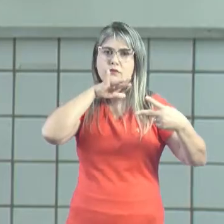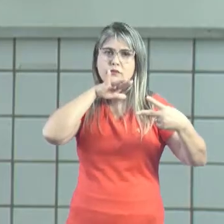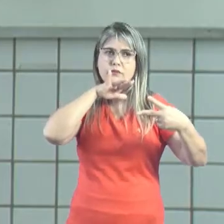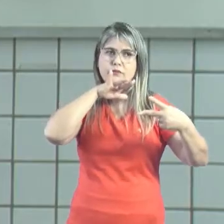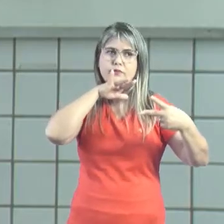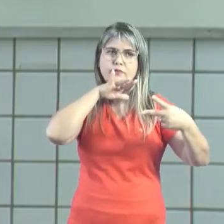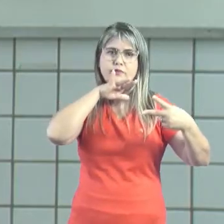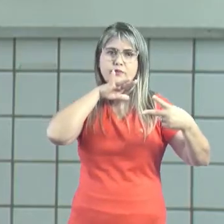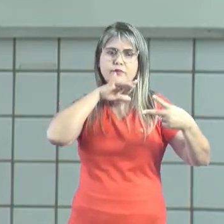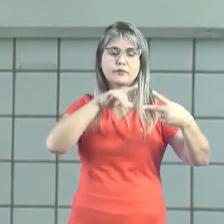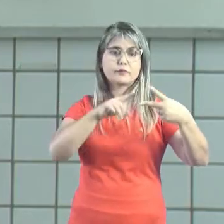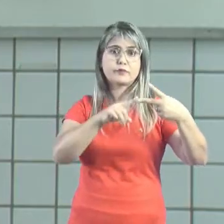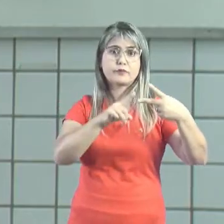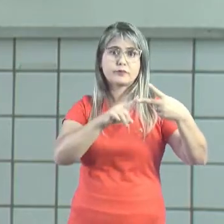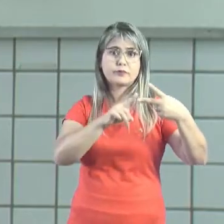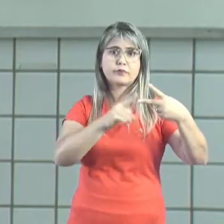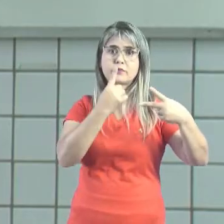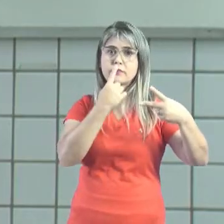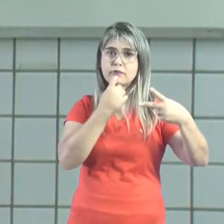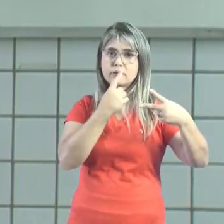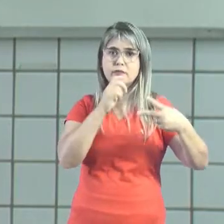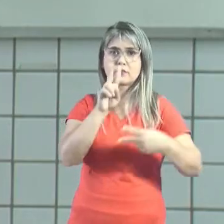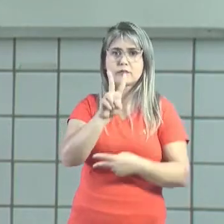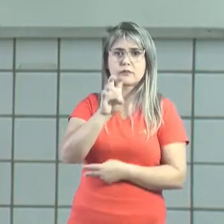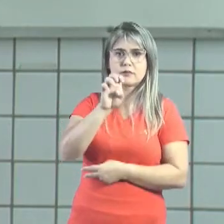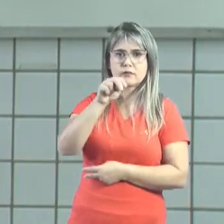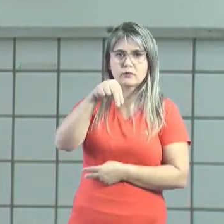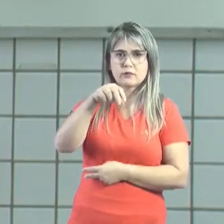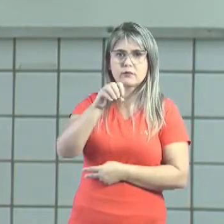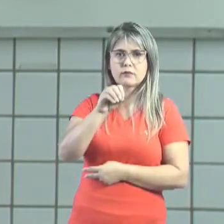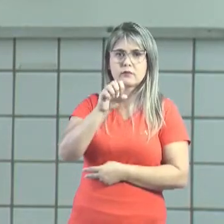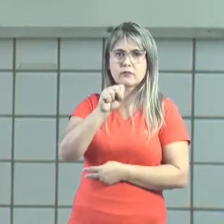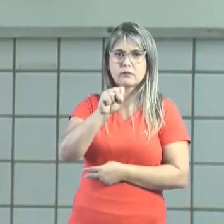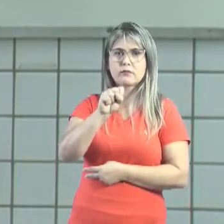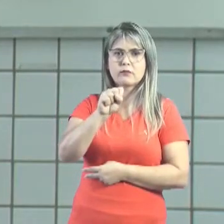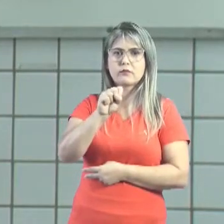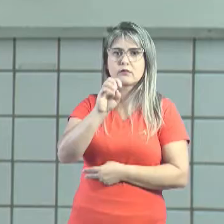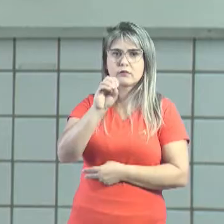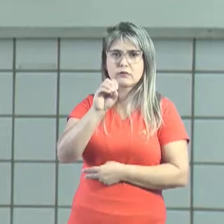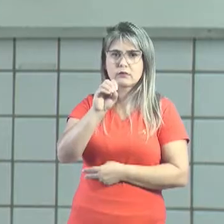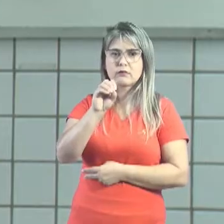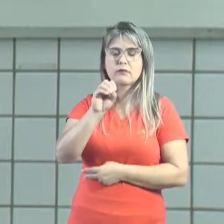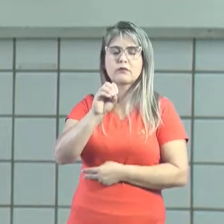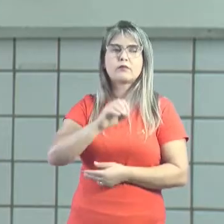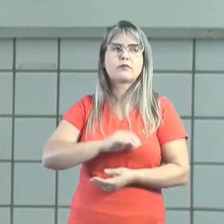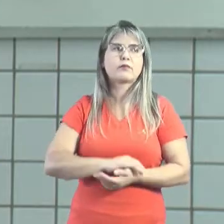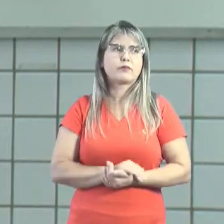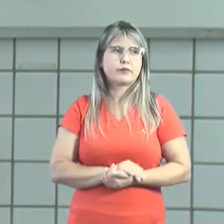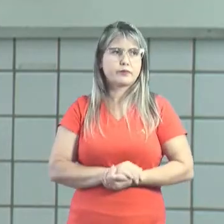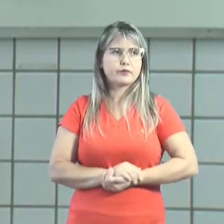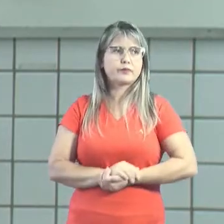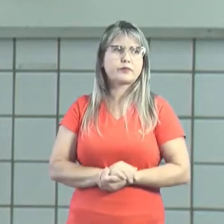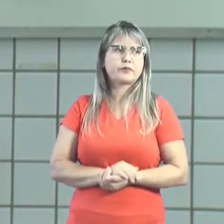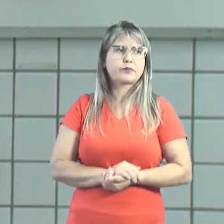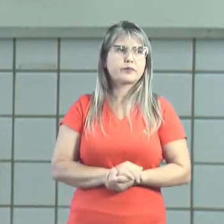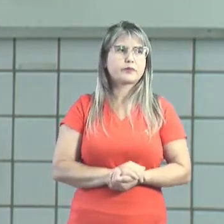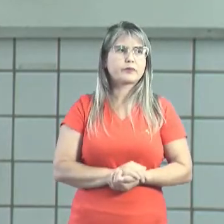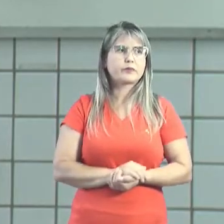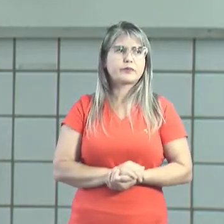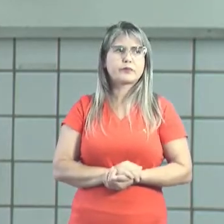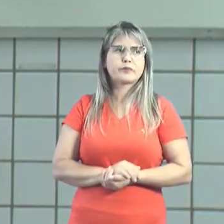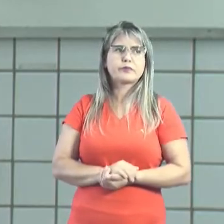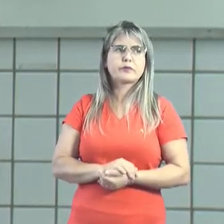gás oxigênio, e um baixo índice de CO2, de gás carbônico. O